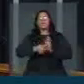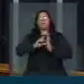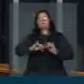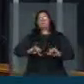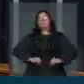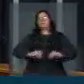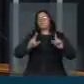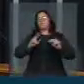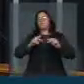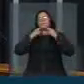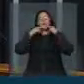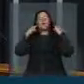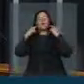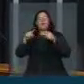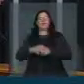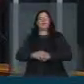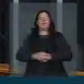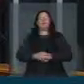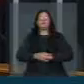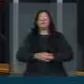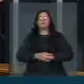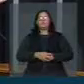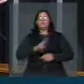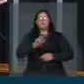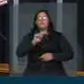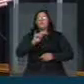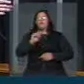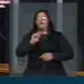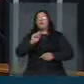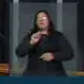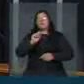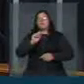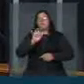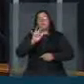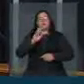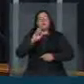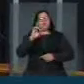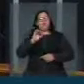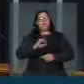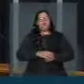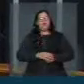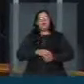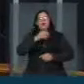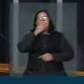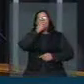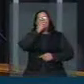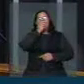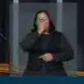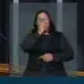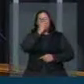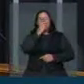o brasileiro é irreverente, vai a tudo, vai até minuto de silêncio.